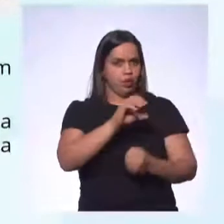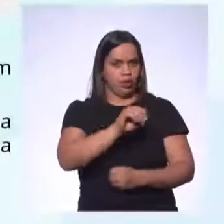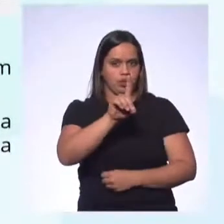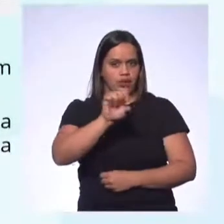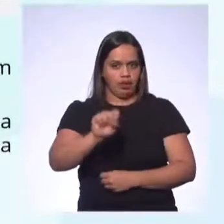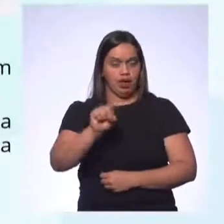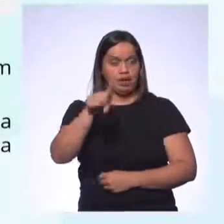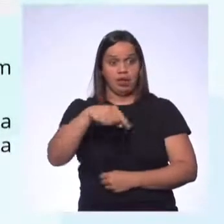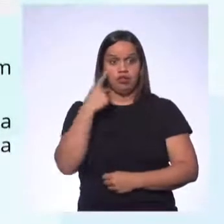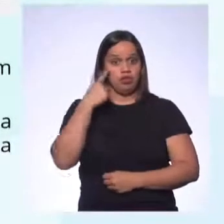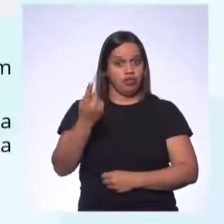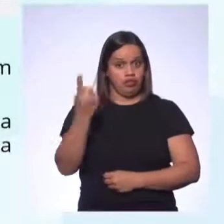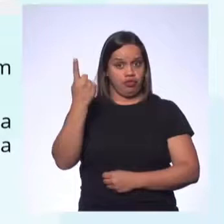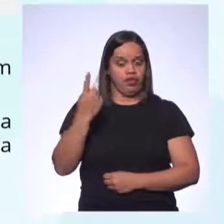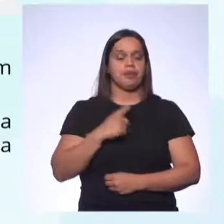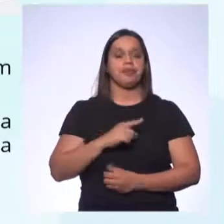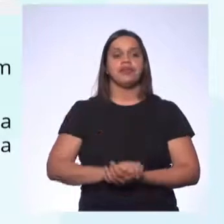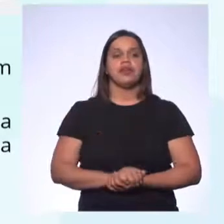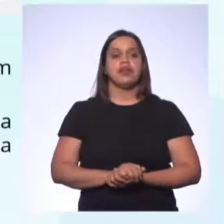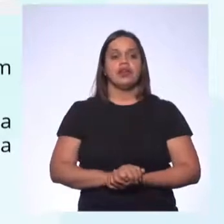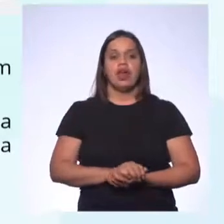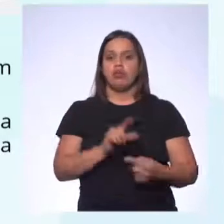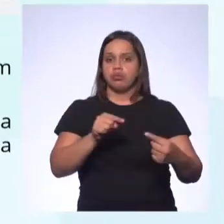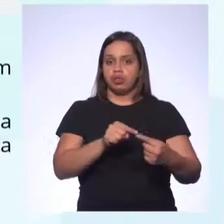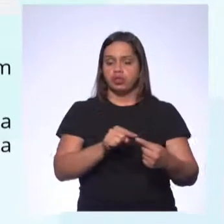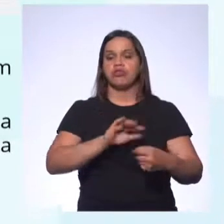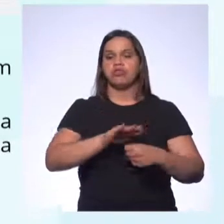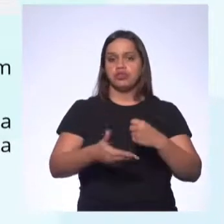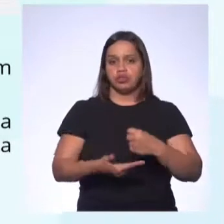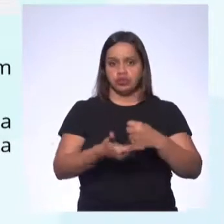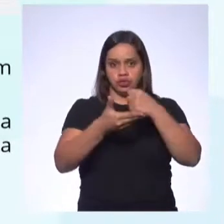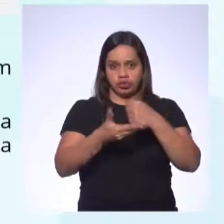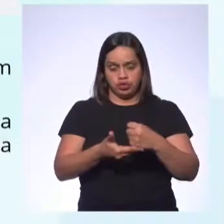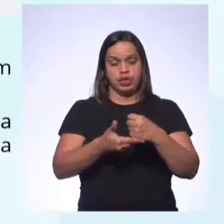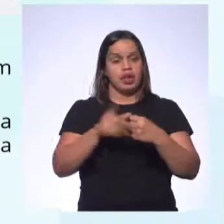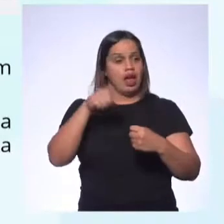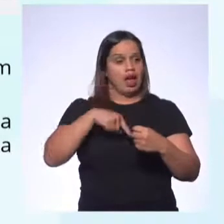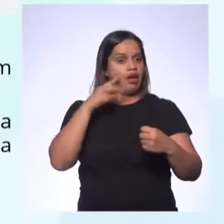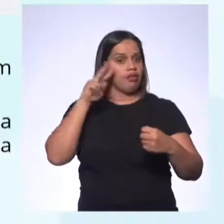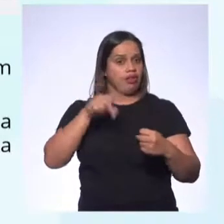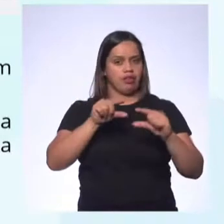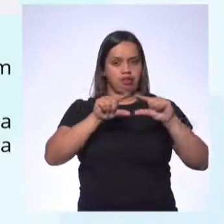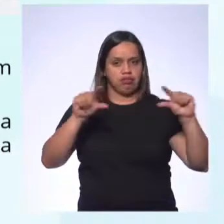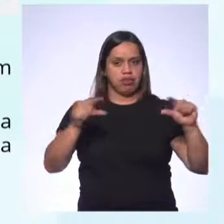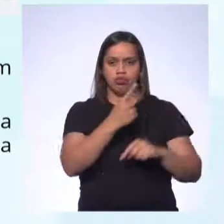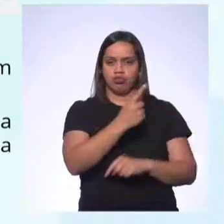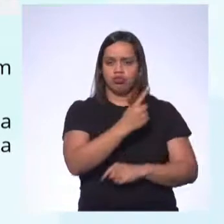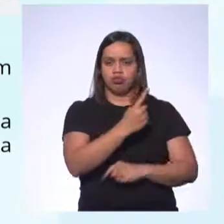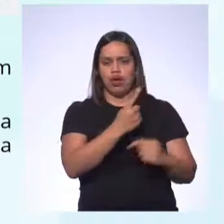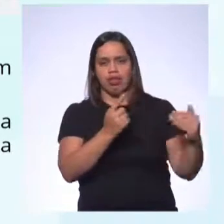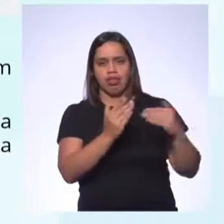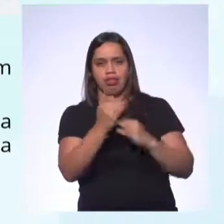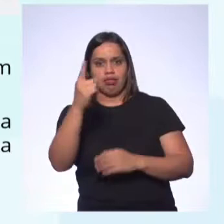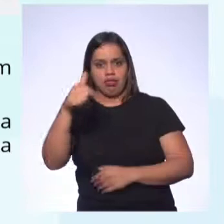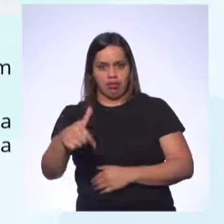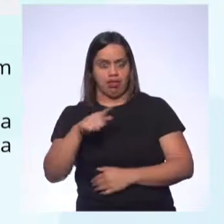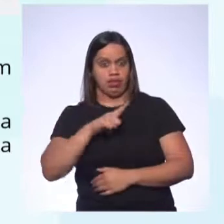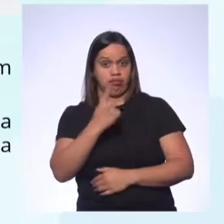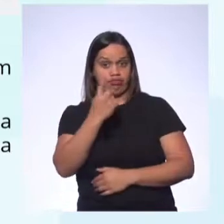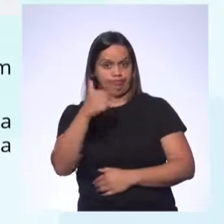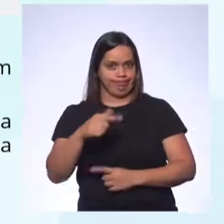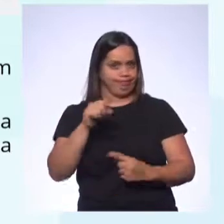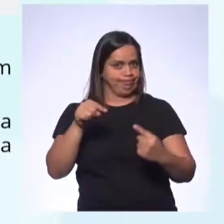são 17, né, ao todo, tá? Eles foram preconizados aí pela ONU, então, e a gente vai fazer